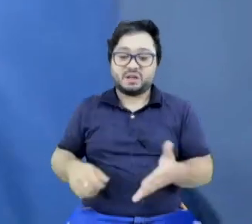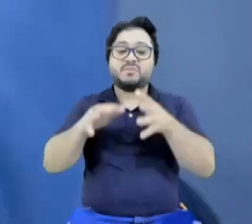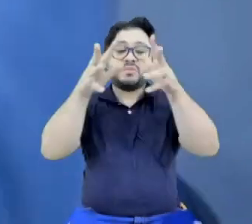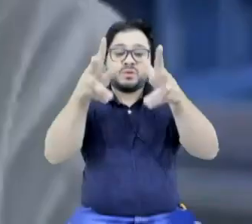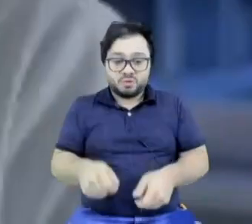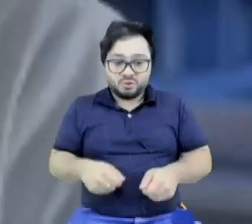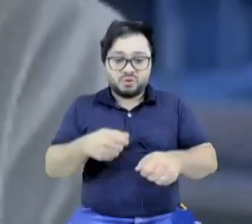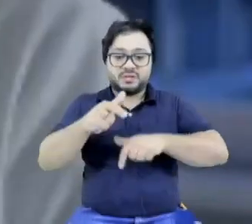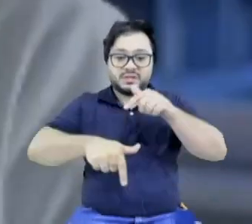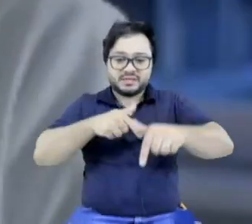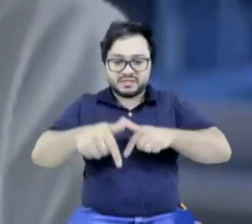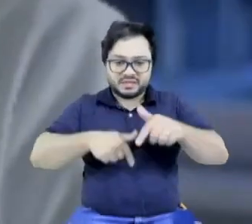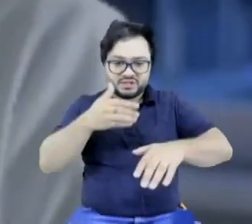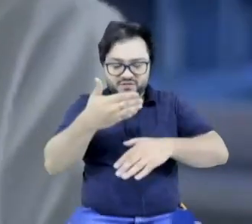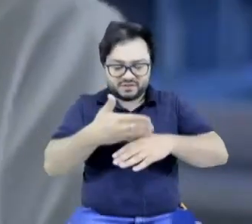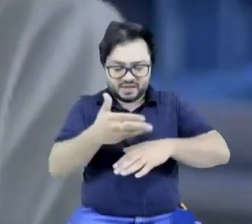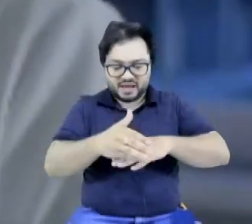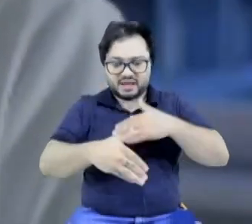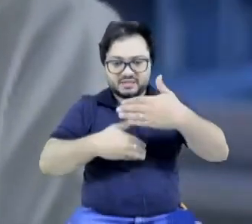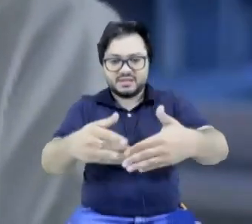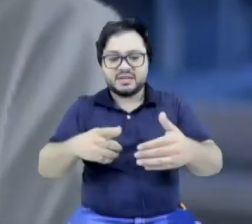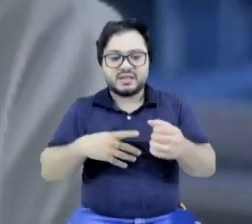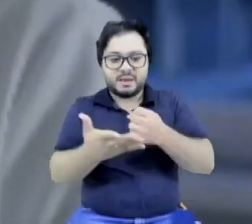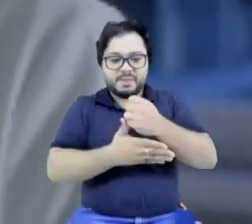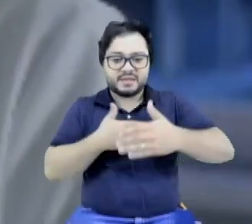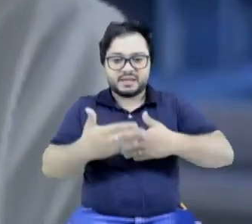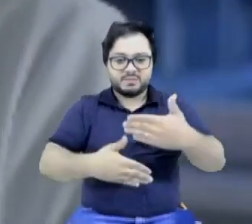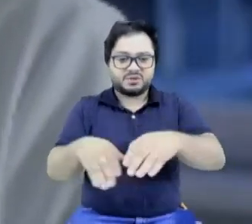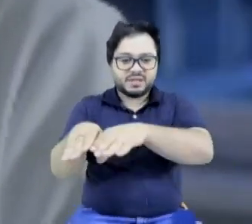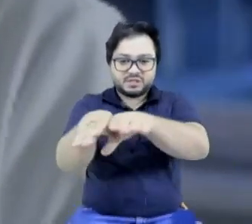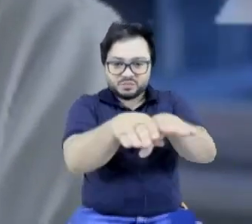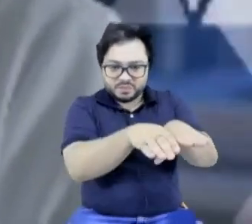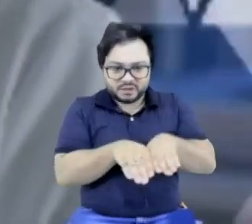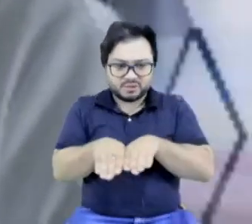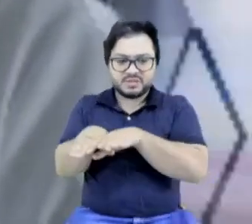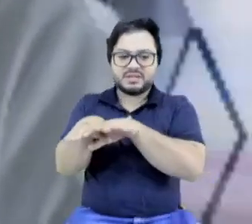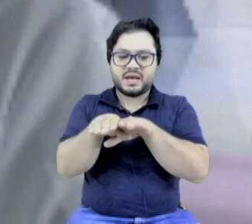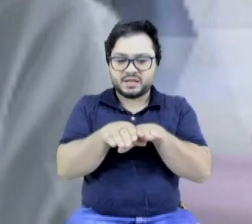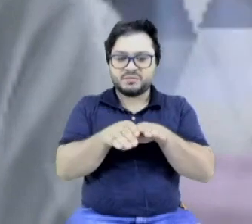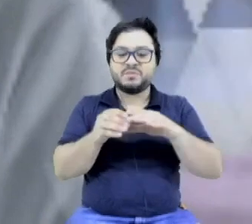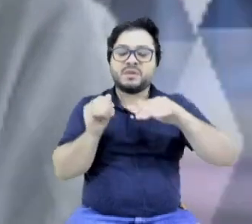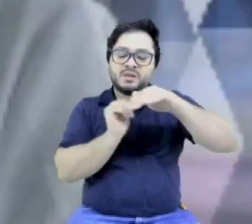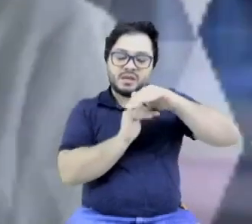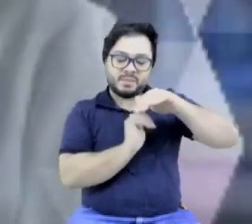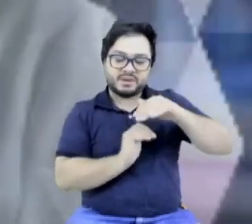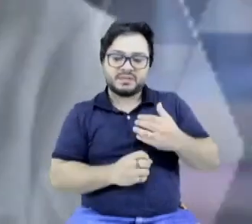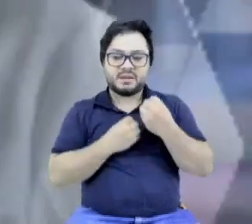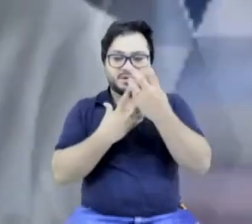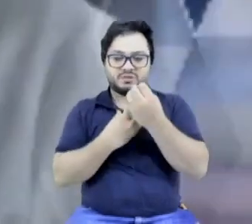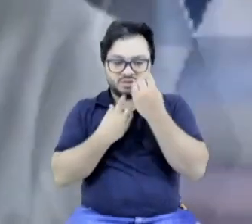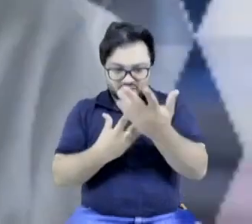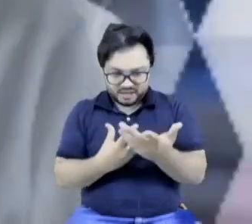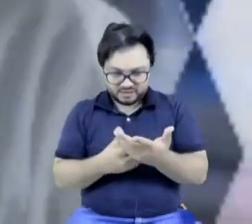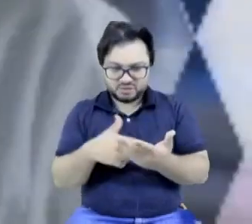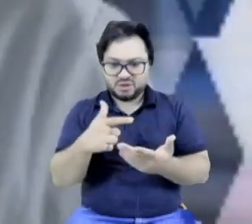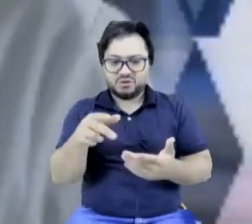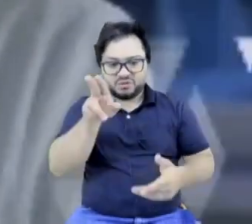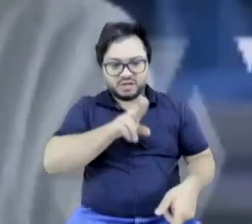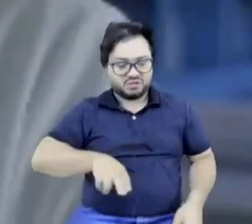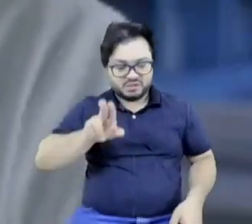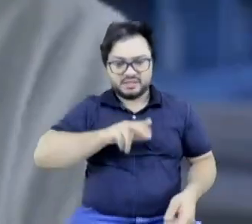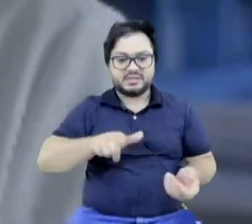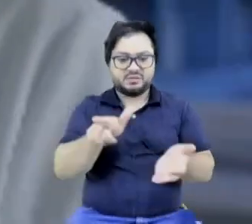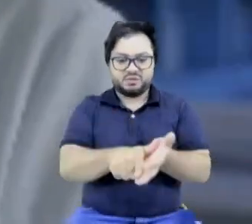essas atividades elas estão baseadas em processos padronizados e armazenamento de dados, sem utilização de